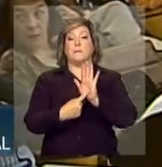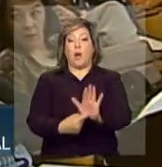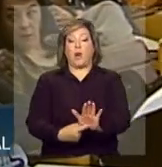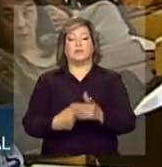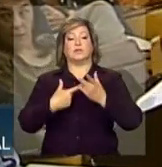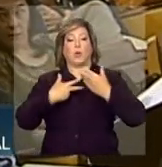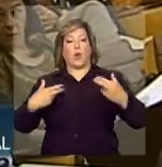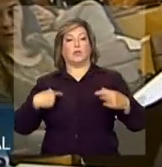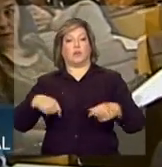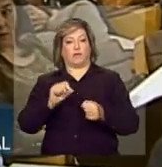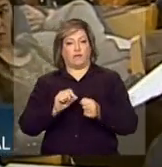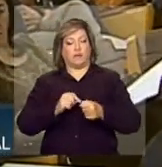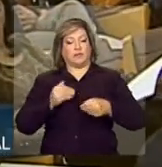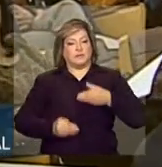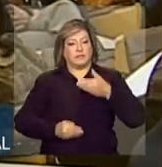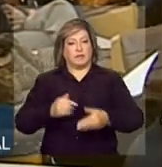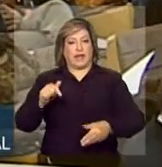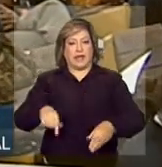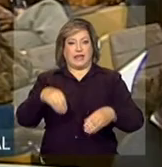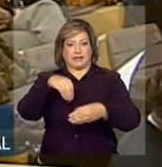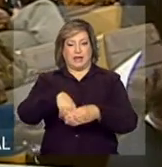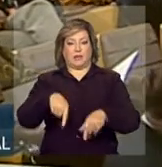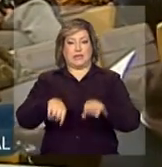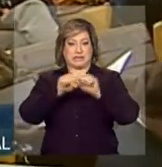nesse sistema. E,